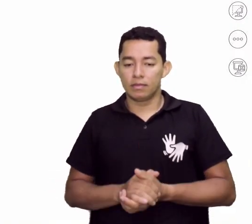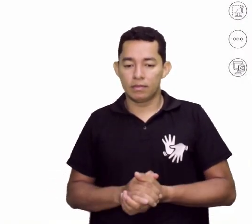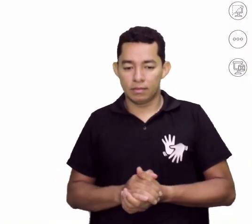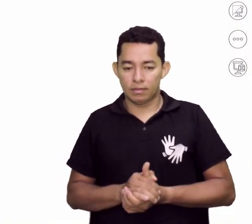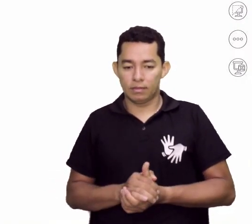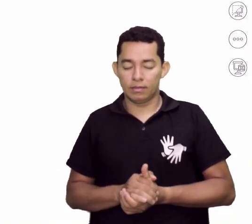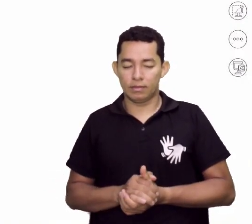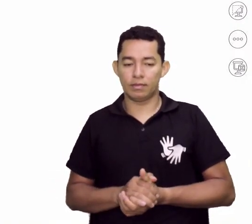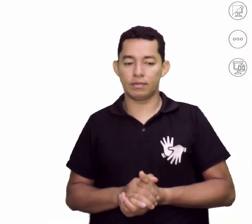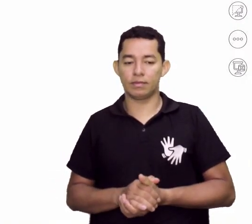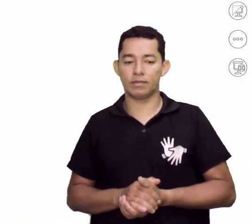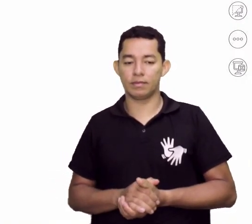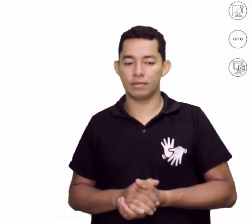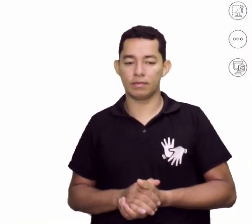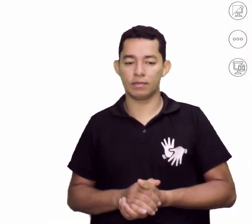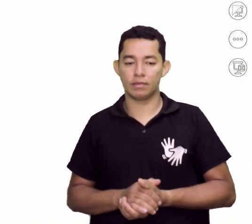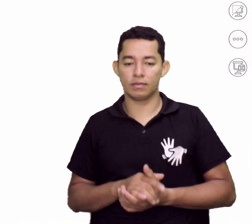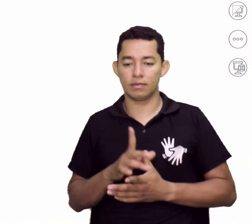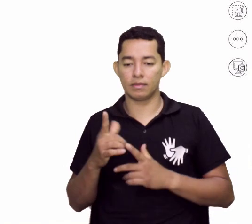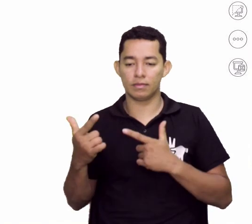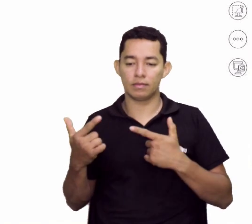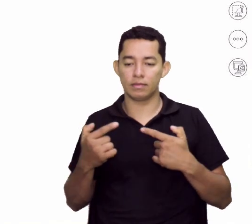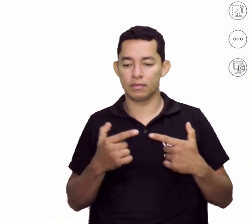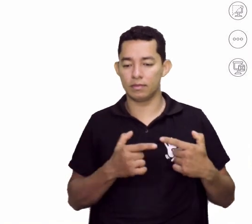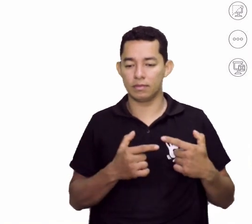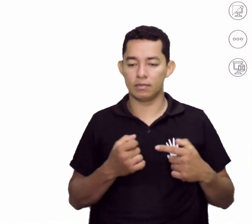enfatizar essa questão da guerra, porque a gente está